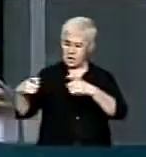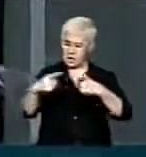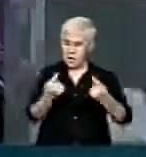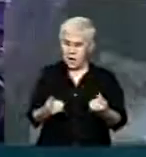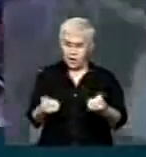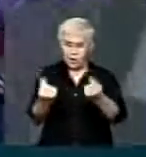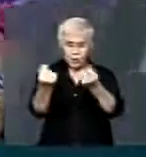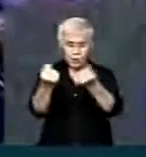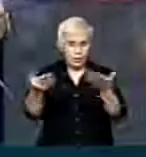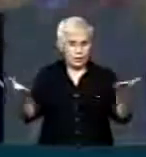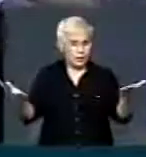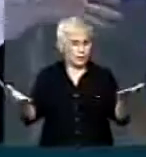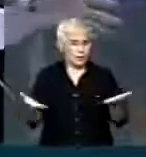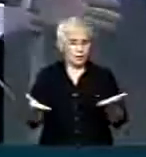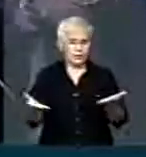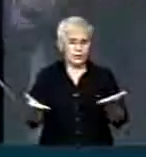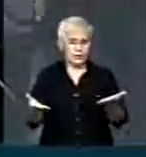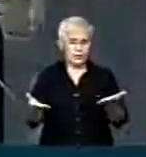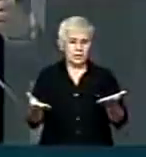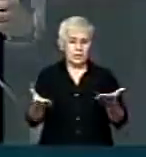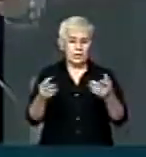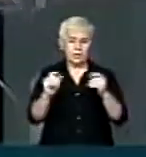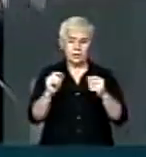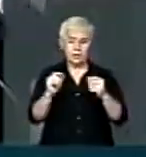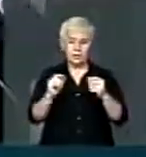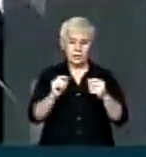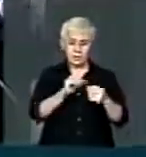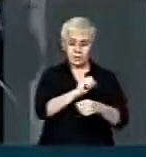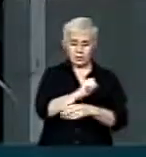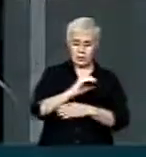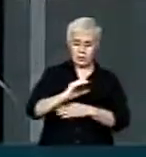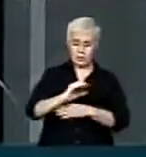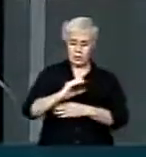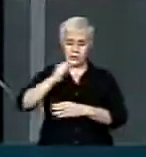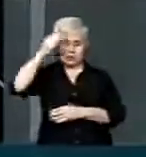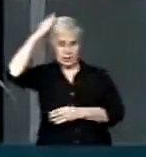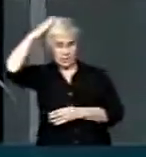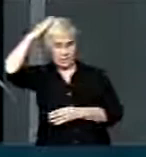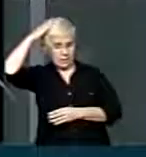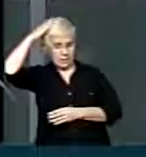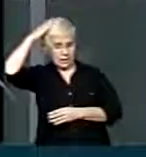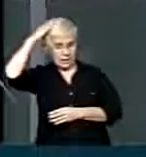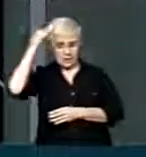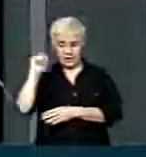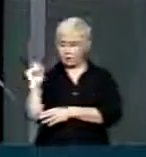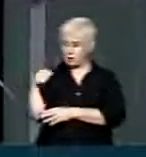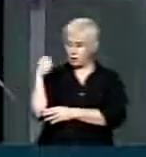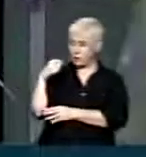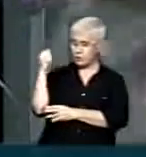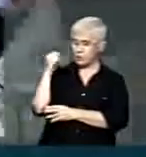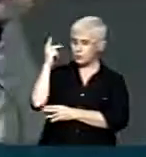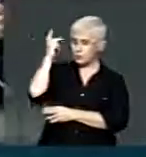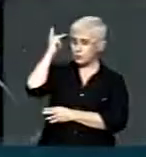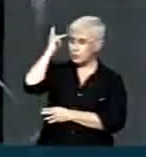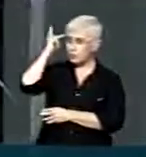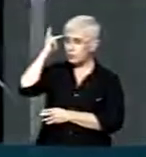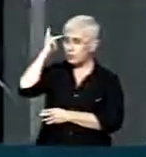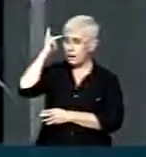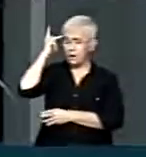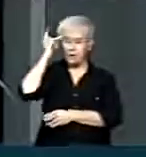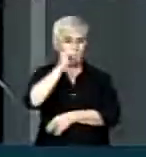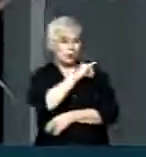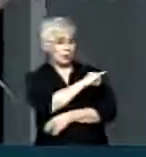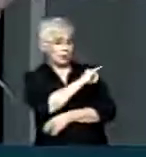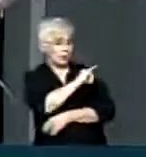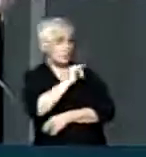hoje não é o Santa Catarina com o Paraná, o Rio Grande do Sul com São Paulo, ou o Rio com as Minas Gerais.